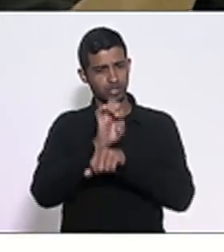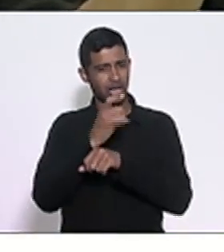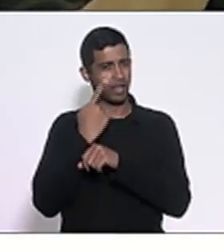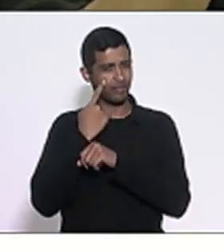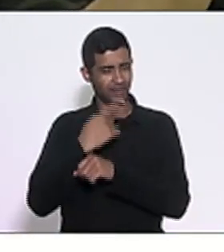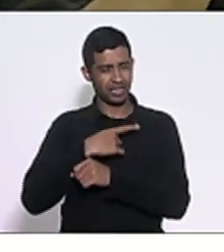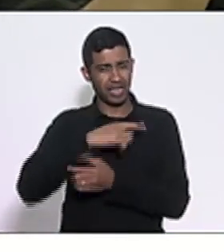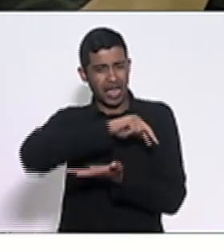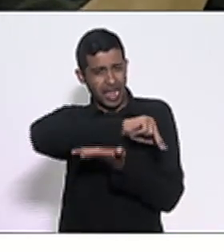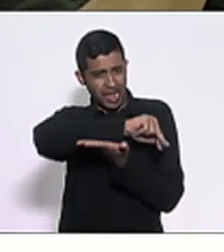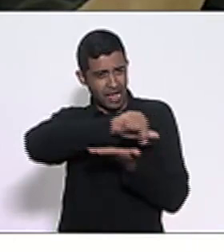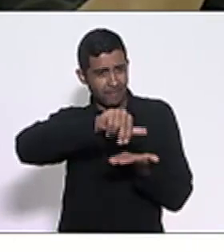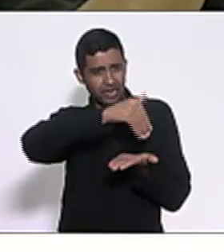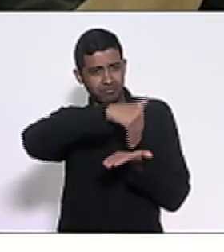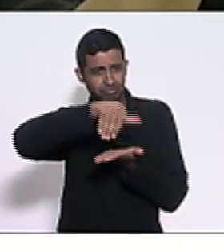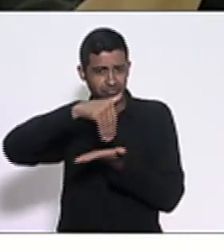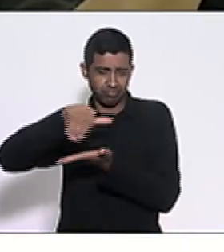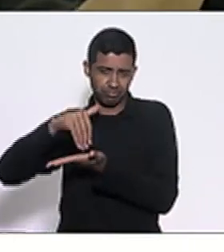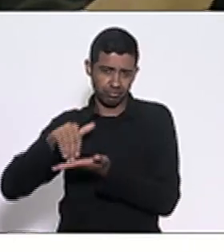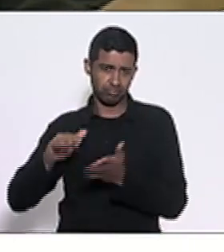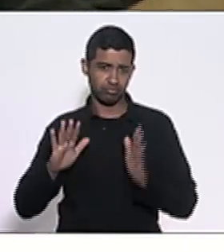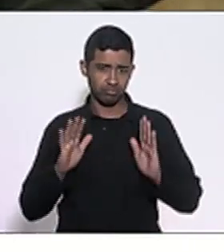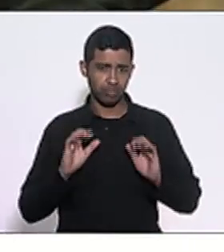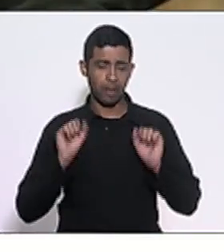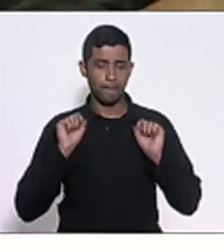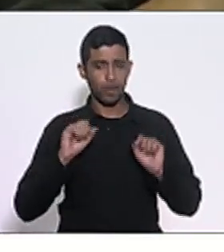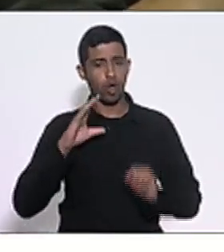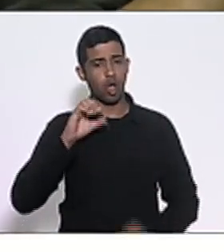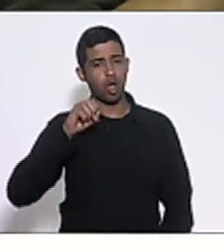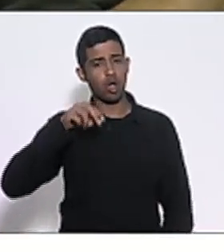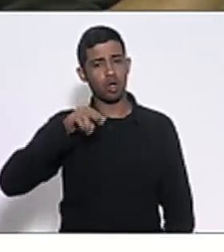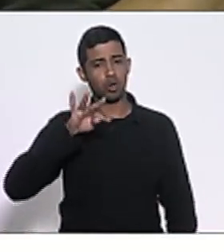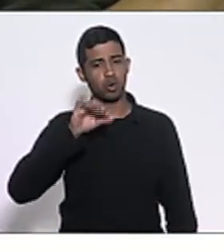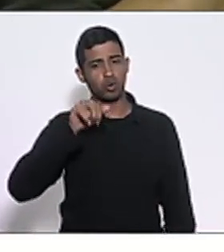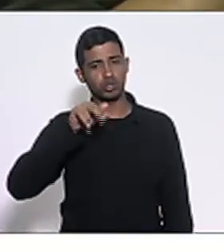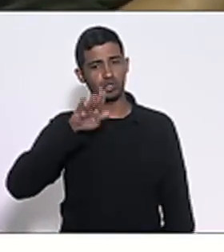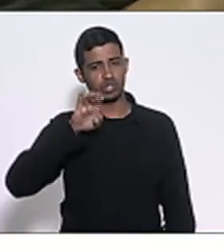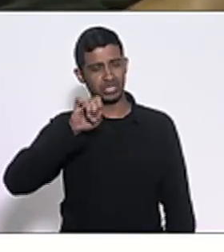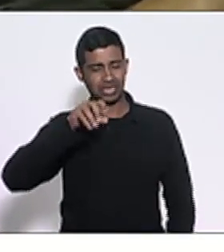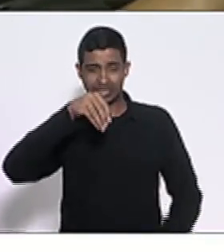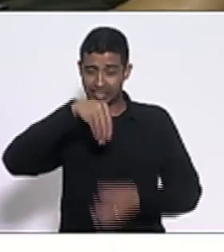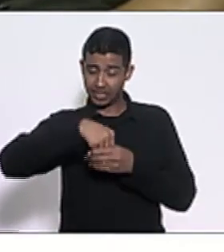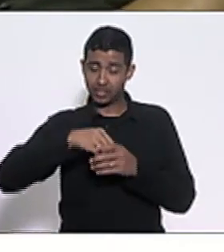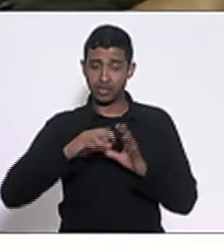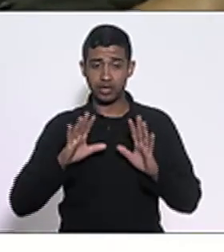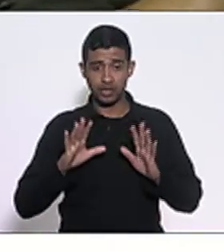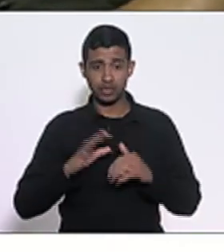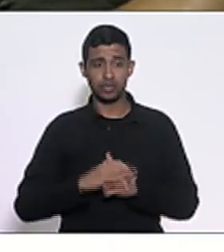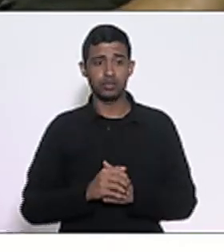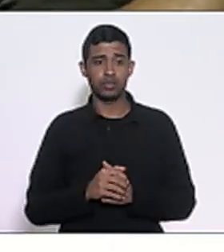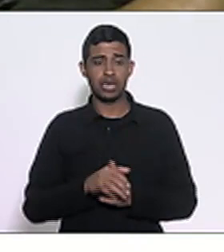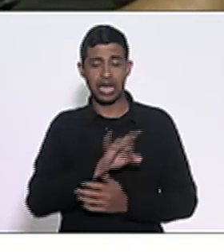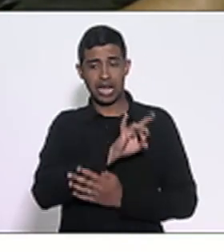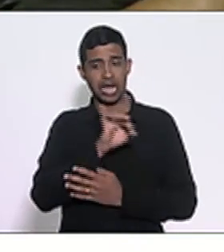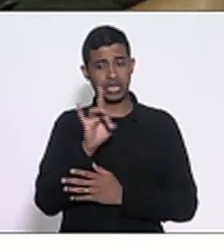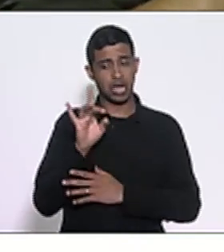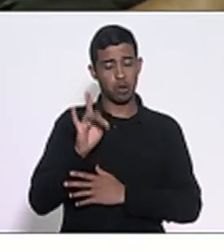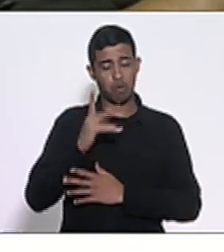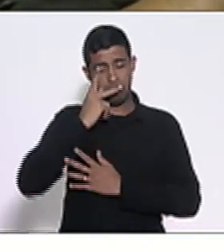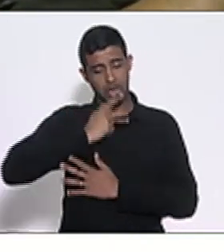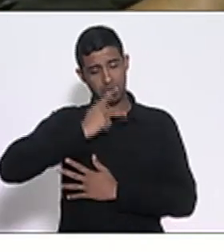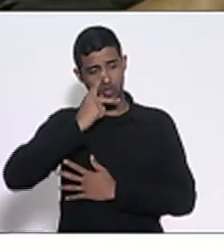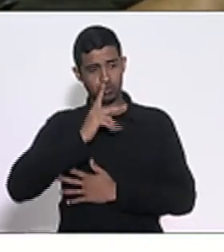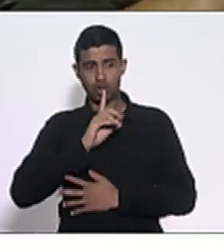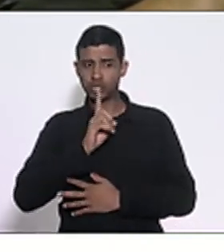diversas secretarias, talvez a contingência esteja aí dentro. Ao invés de cada um fazer o seu, ter